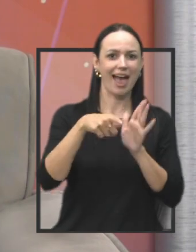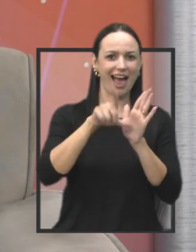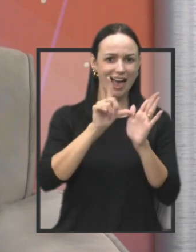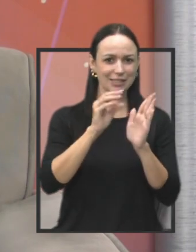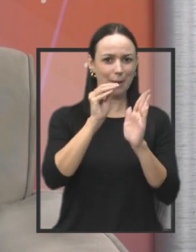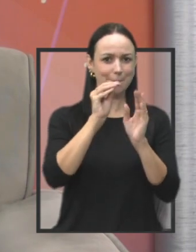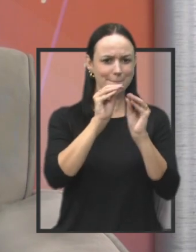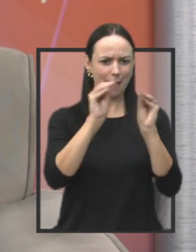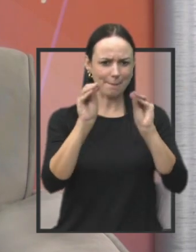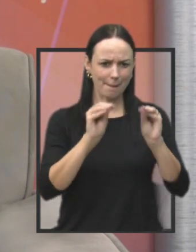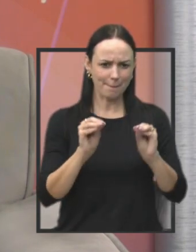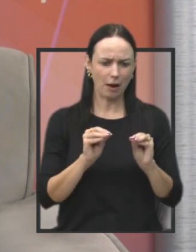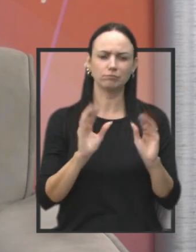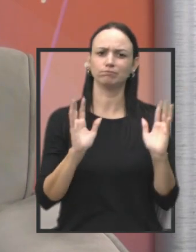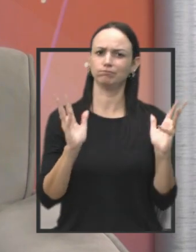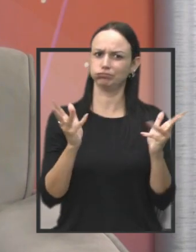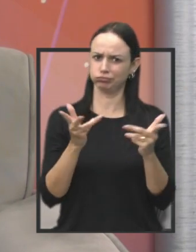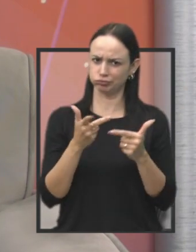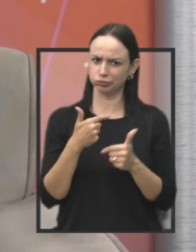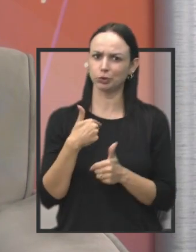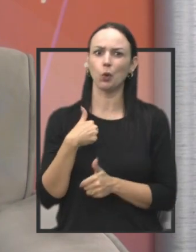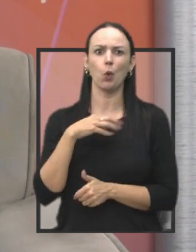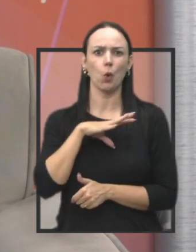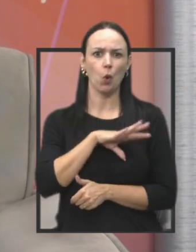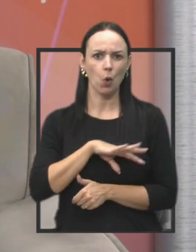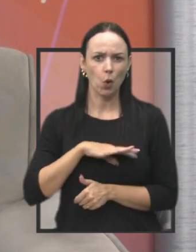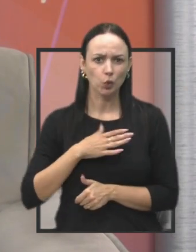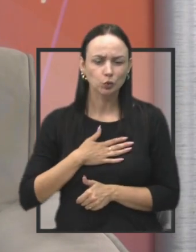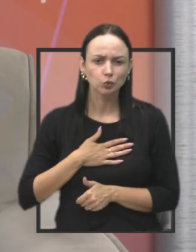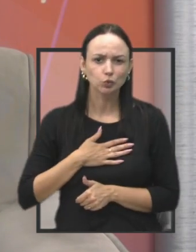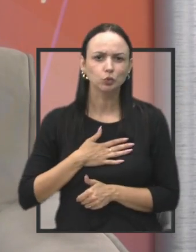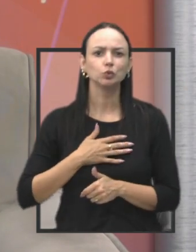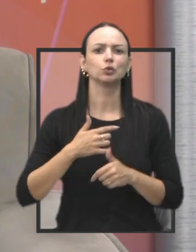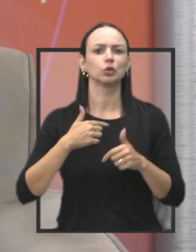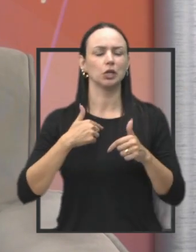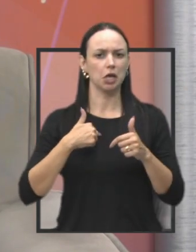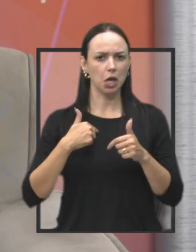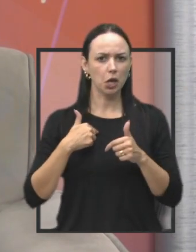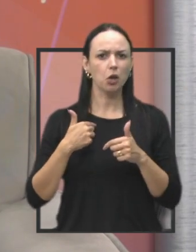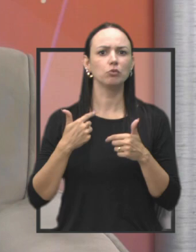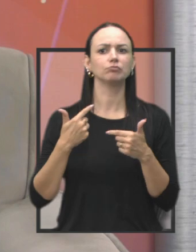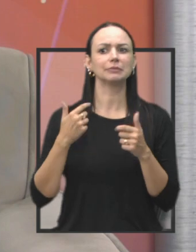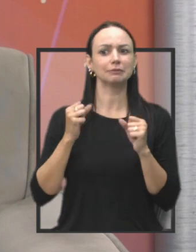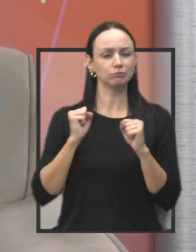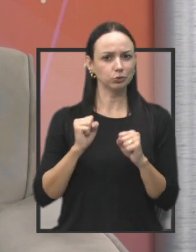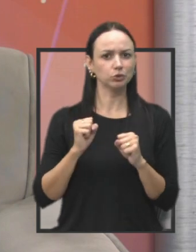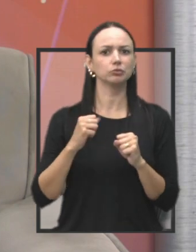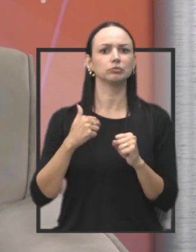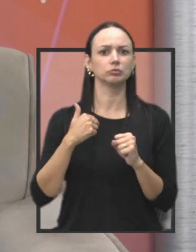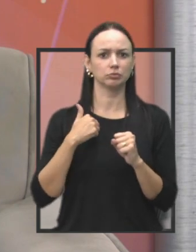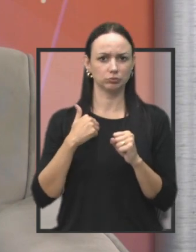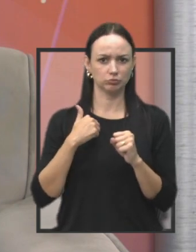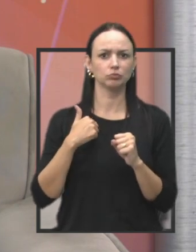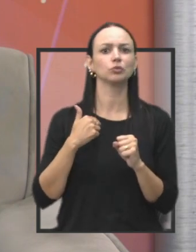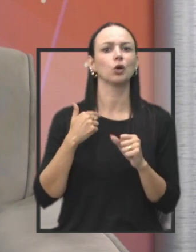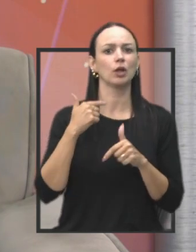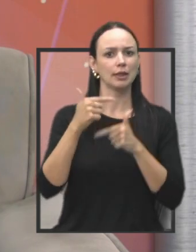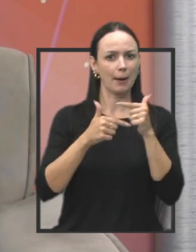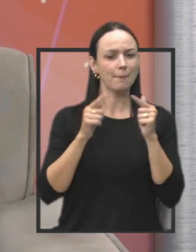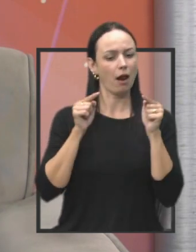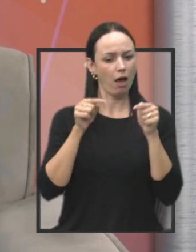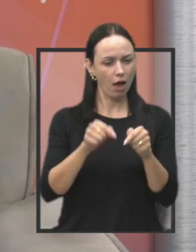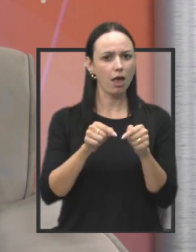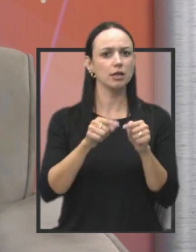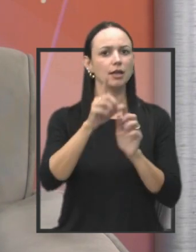ferramenta. Eu gosto e procuro trabalhar sempre que possível com a declaração pré-preenchida,